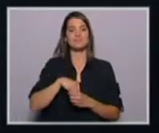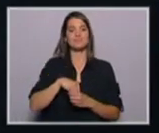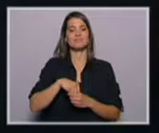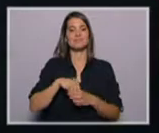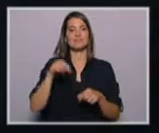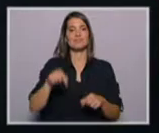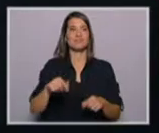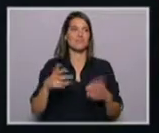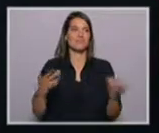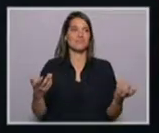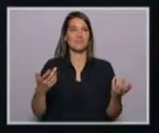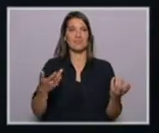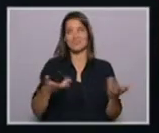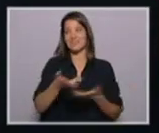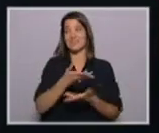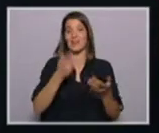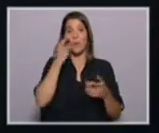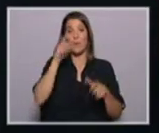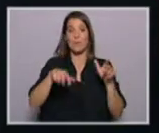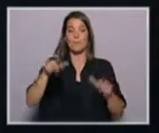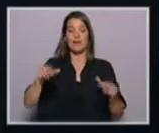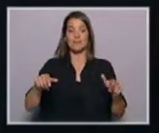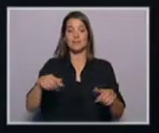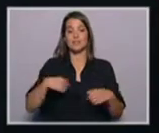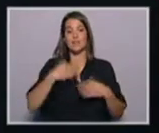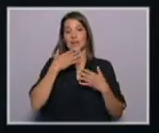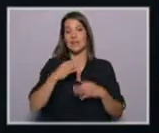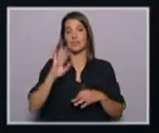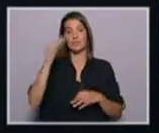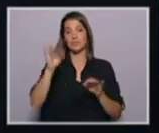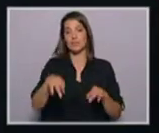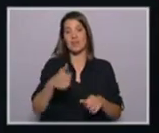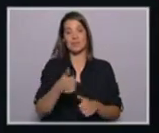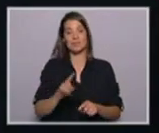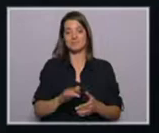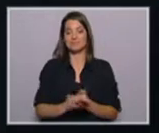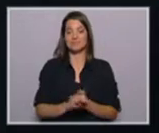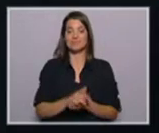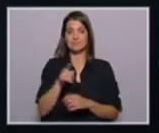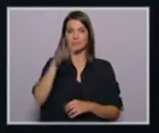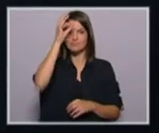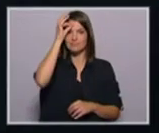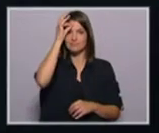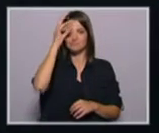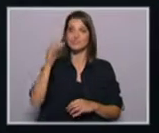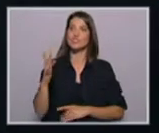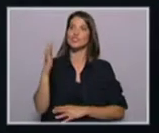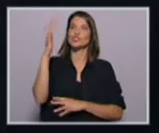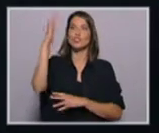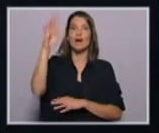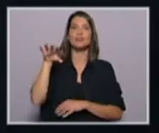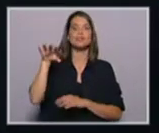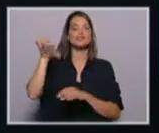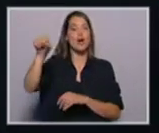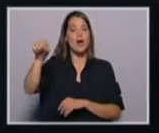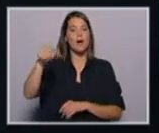a este género, que eu acredito não vai ter grandes finais. Ficaste muito marcado pela conquista do espaço, sendo que dizias, e com